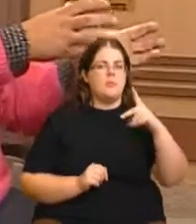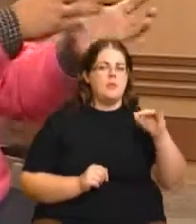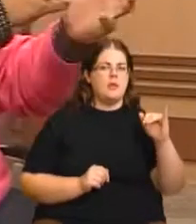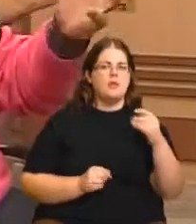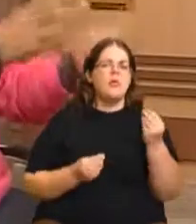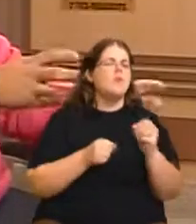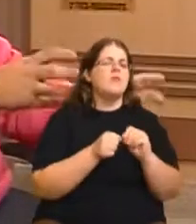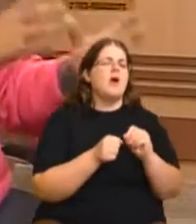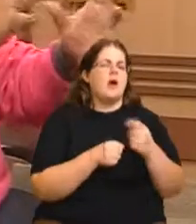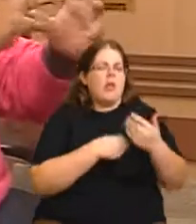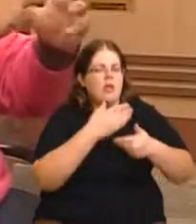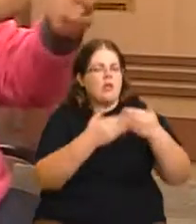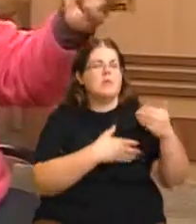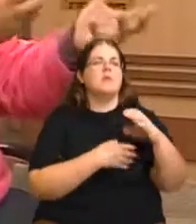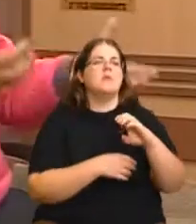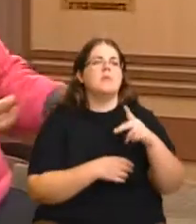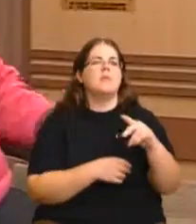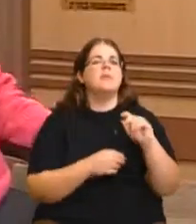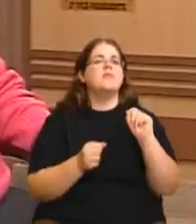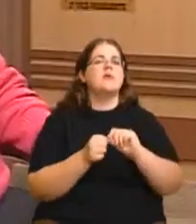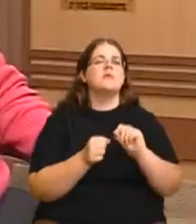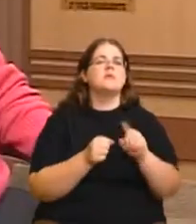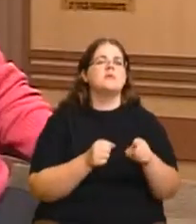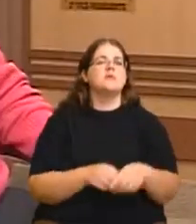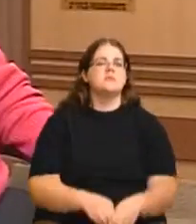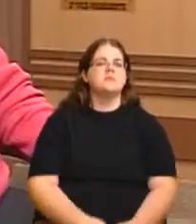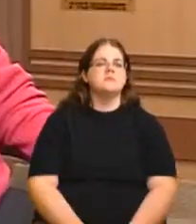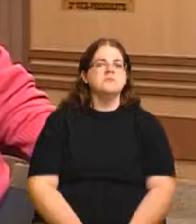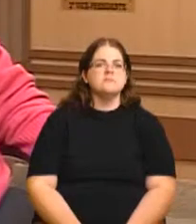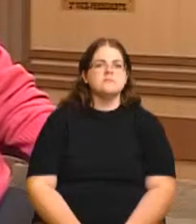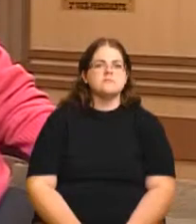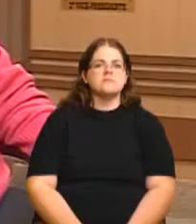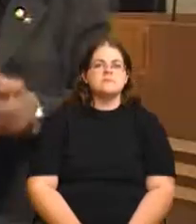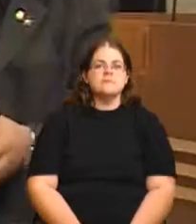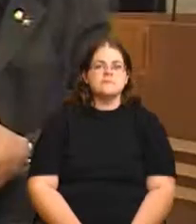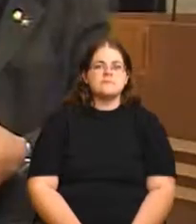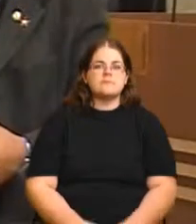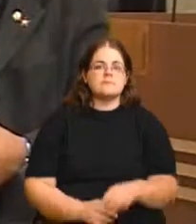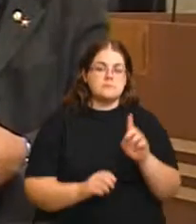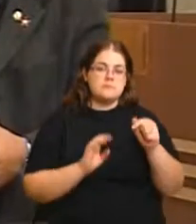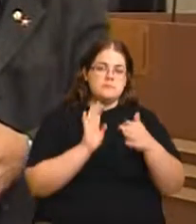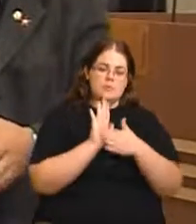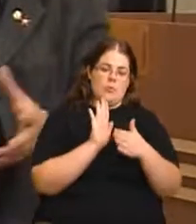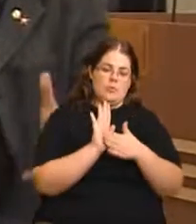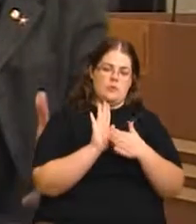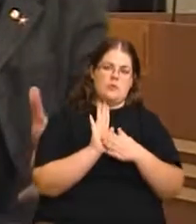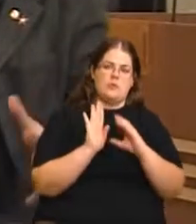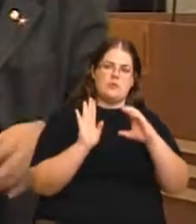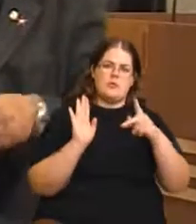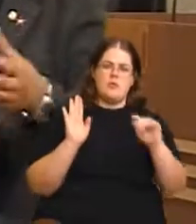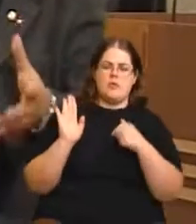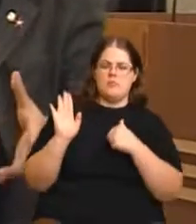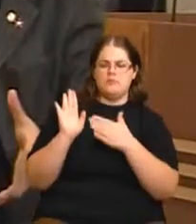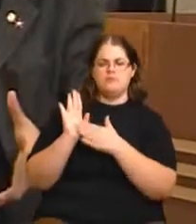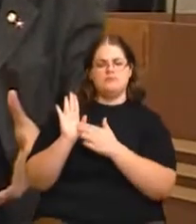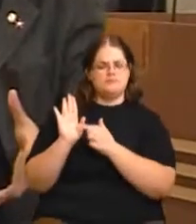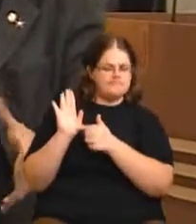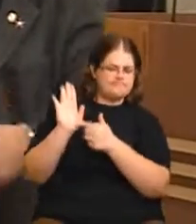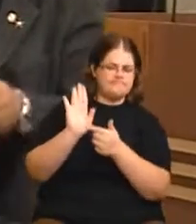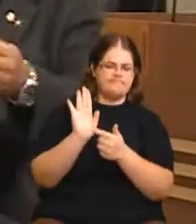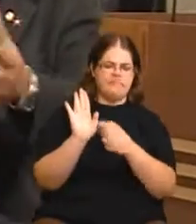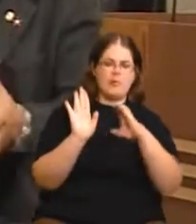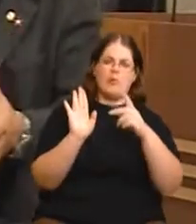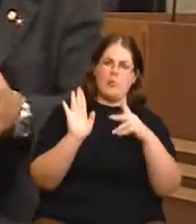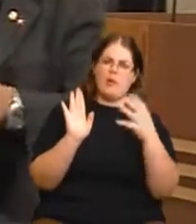instala, apura fatos. Como é que, para que as pessoas entendam o funcionamento da CPI, vereador? A CPI é proposta, hoje no Parlamento, tendo 7